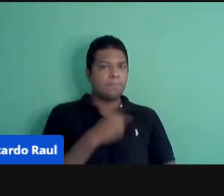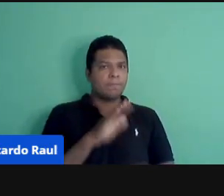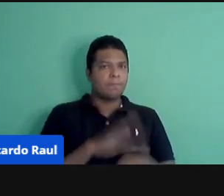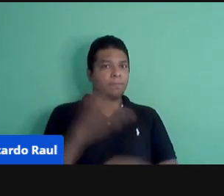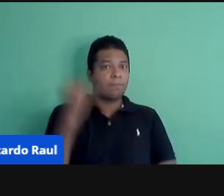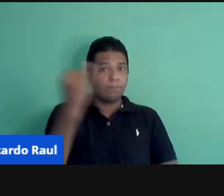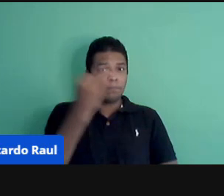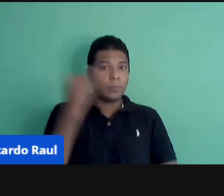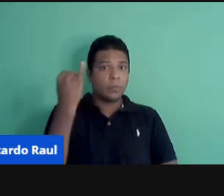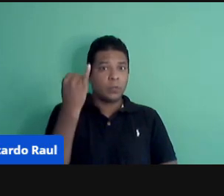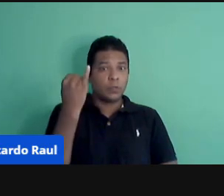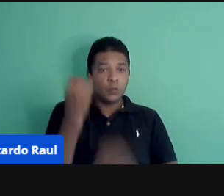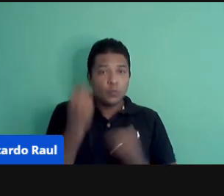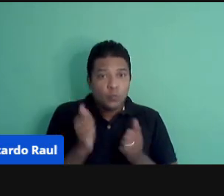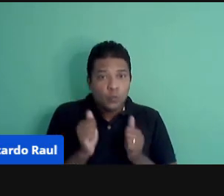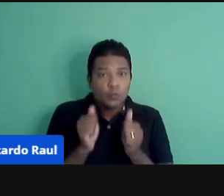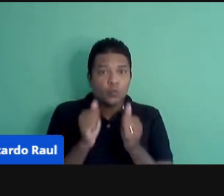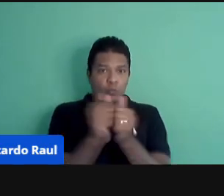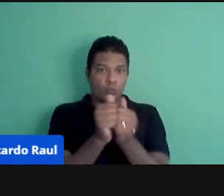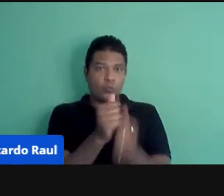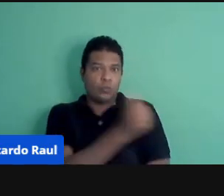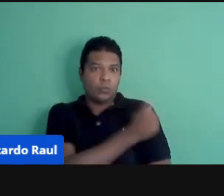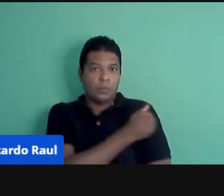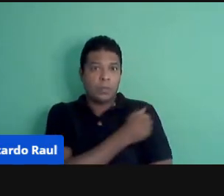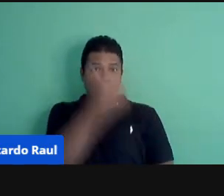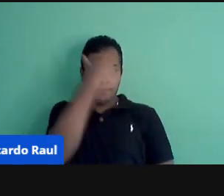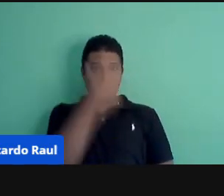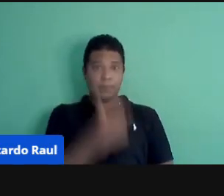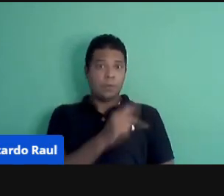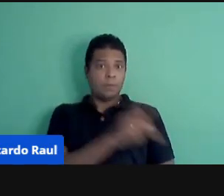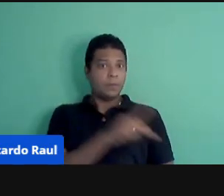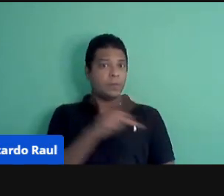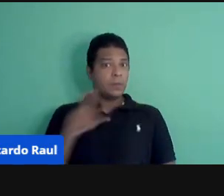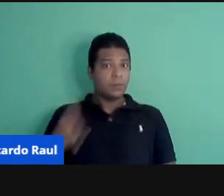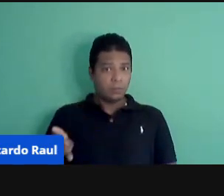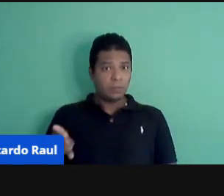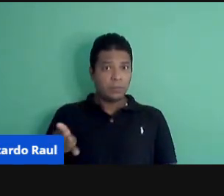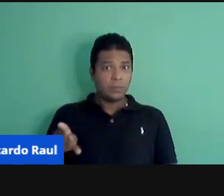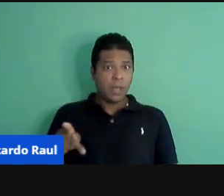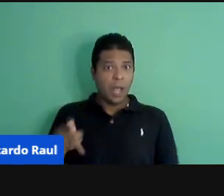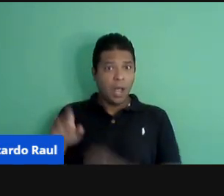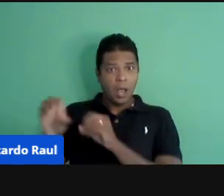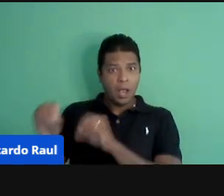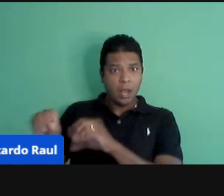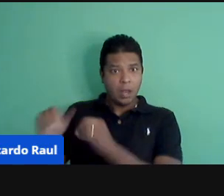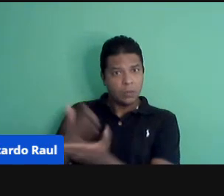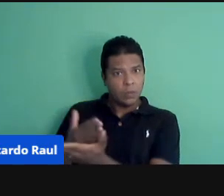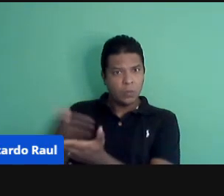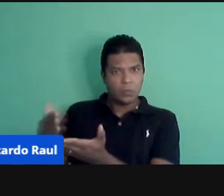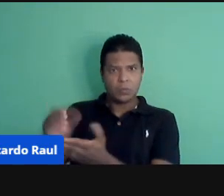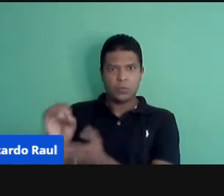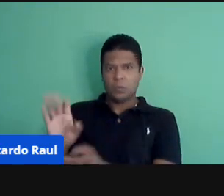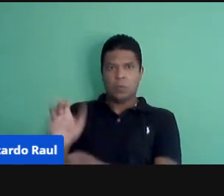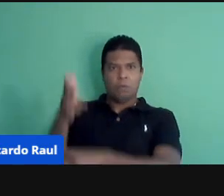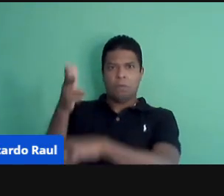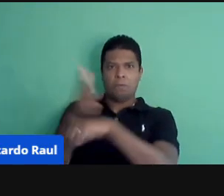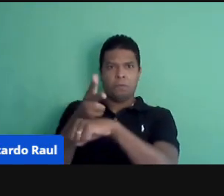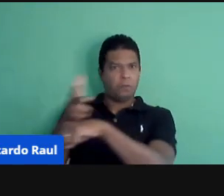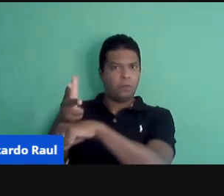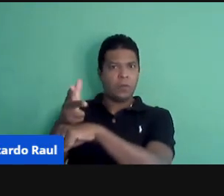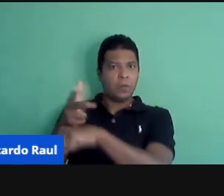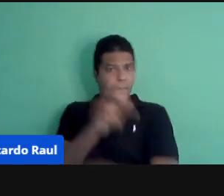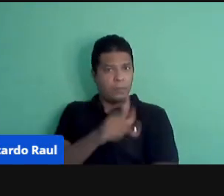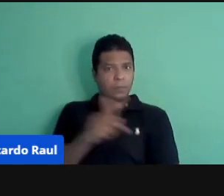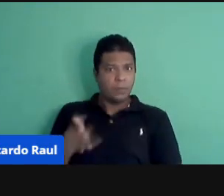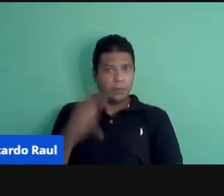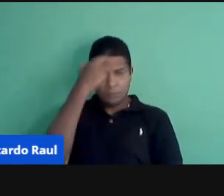de estar com ele saber que eu sou a professora dele, ele saber que a aula continua, não é um vídeo aleatório, é a professora dele que está falando